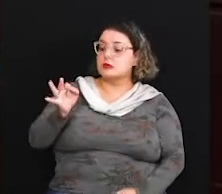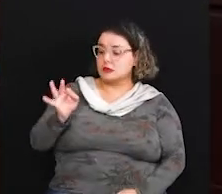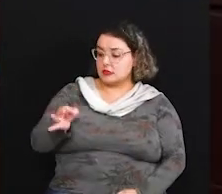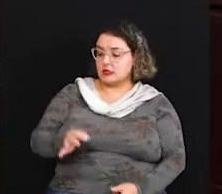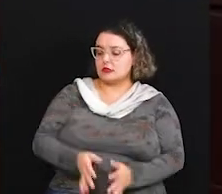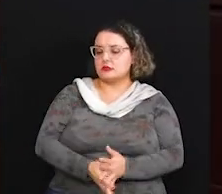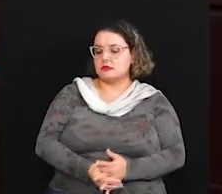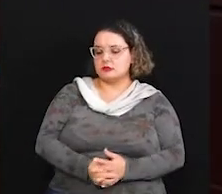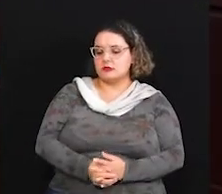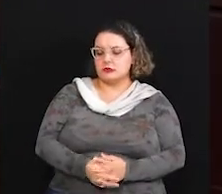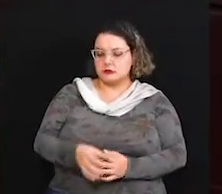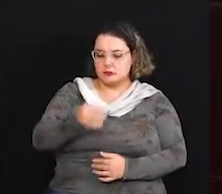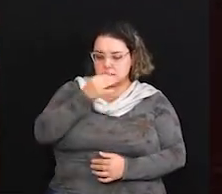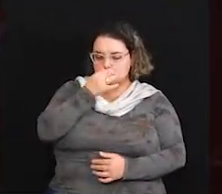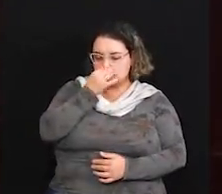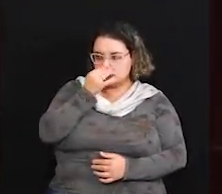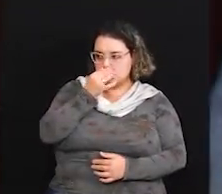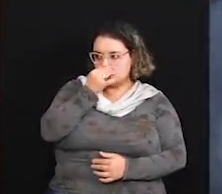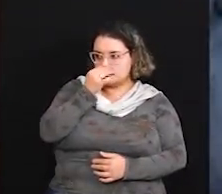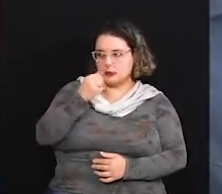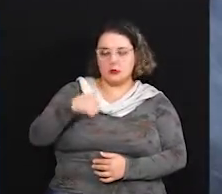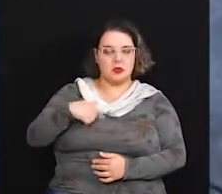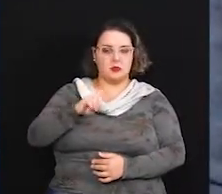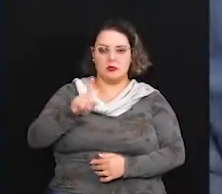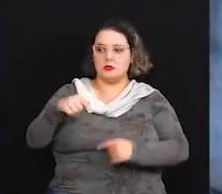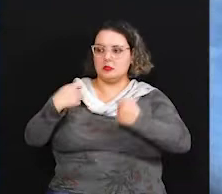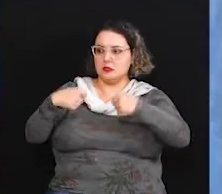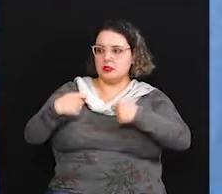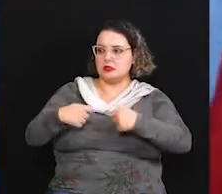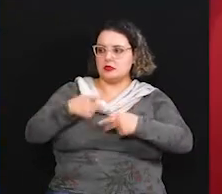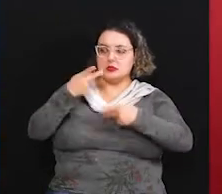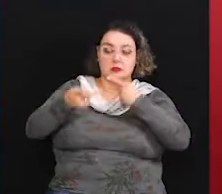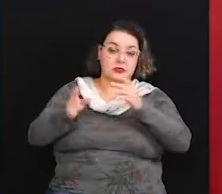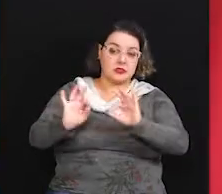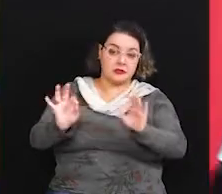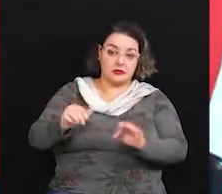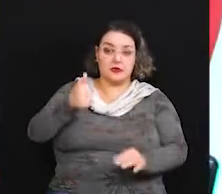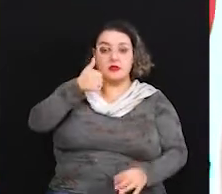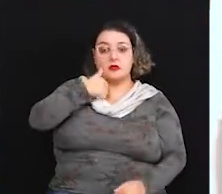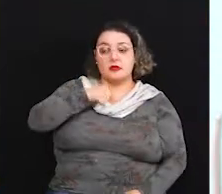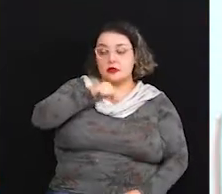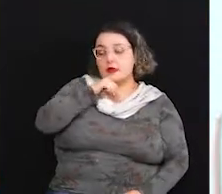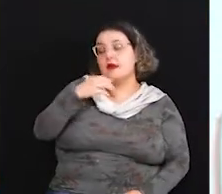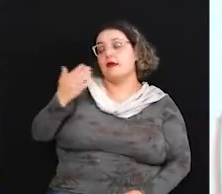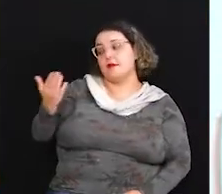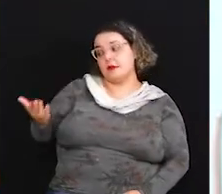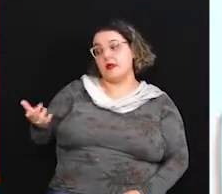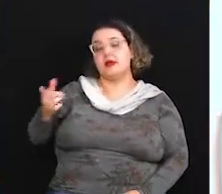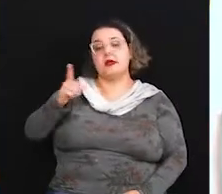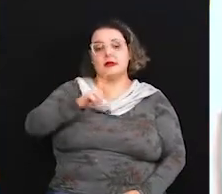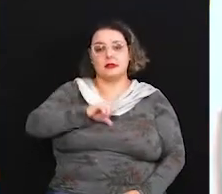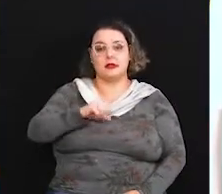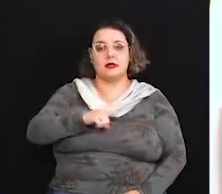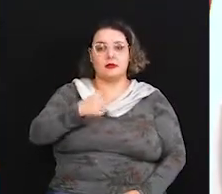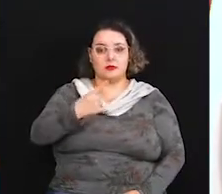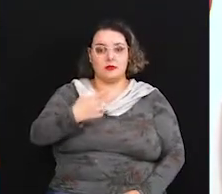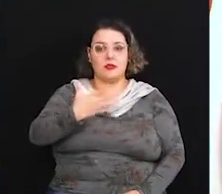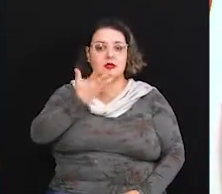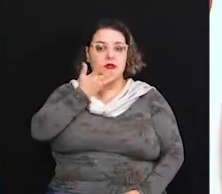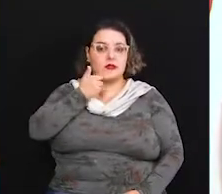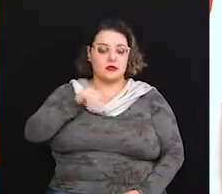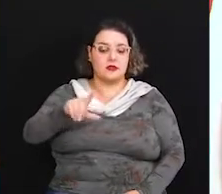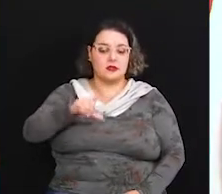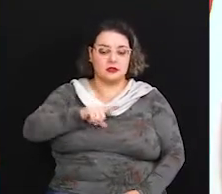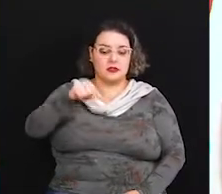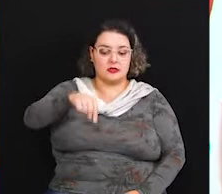Certo. Eu não preciso dizer mais nada, né? A Laís, que é mãe, que tem uma criança aqui, já disse